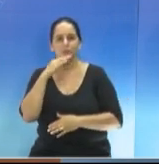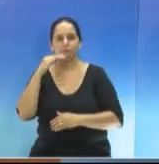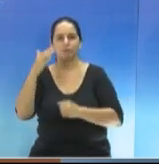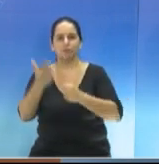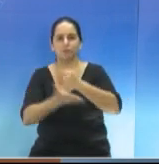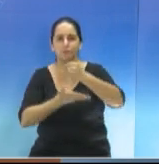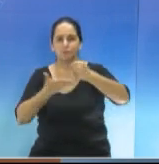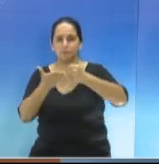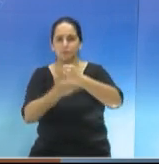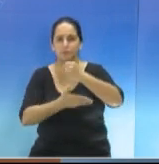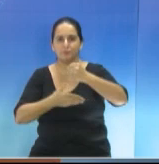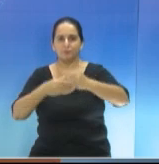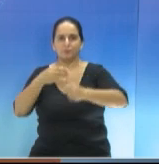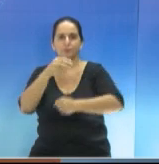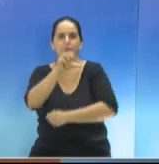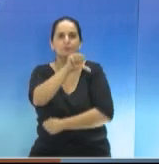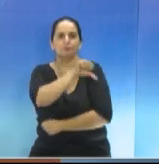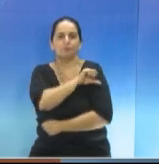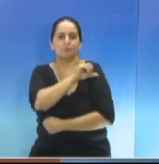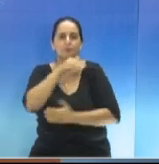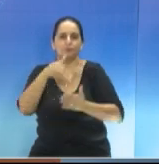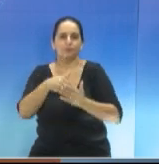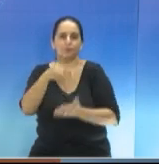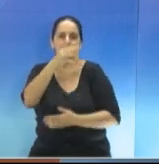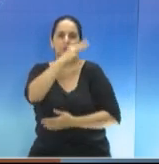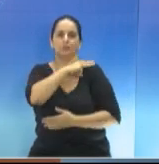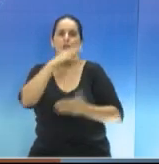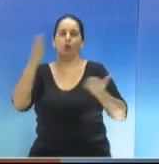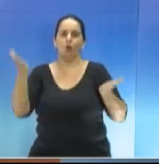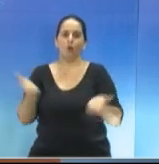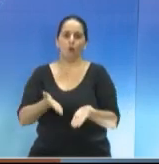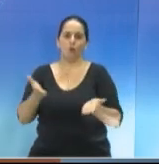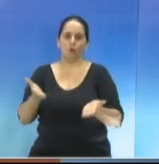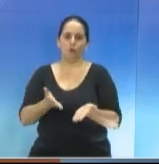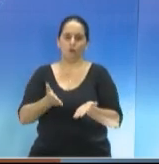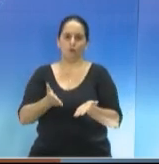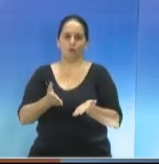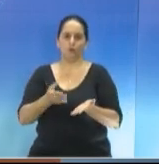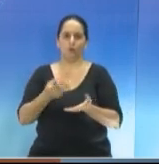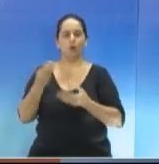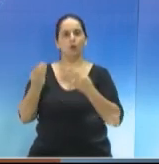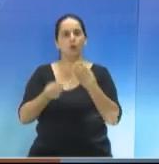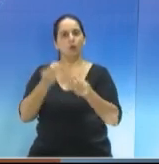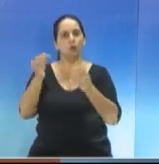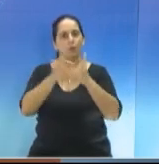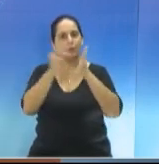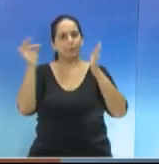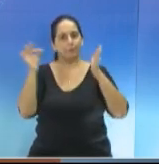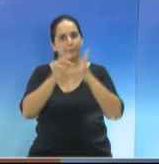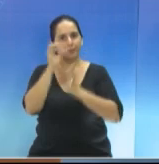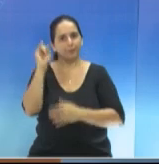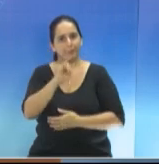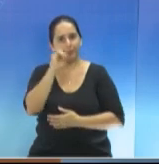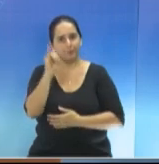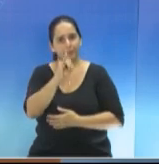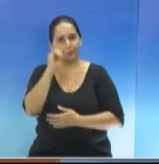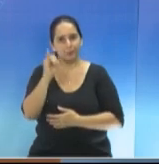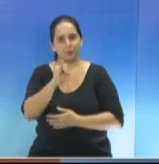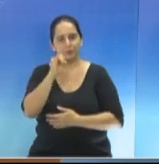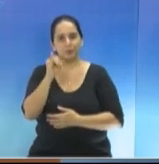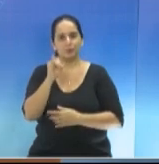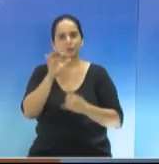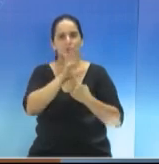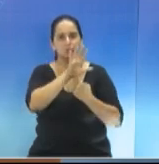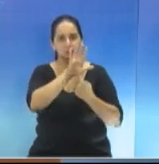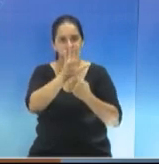de educação básica, desde o ensino fundamental até nos dias atuais. Mas como a gente está dando algumas dicas